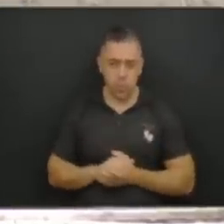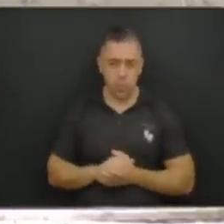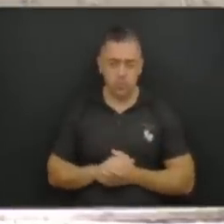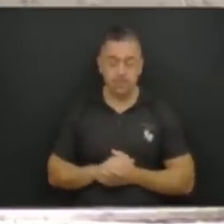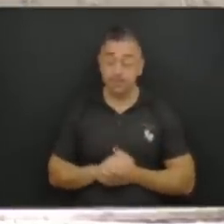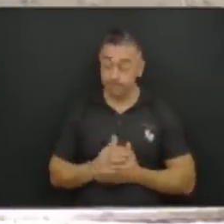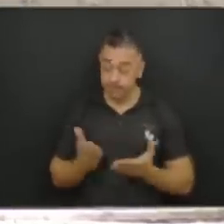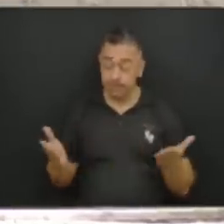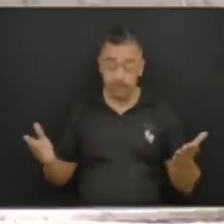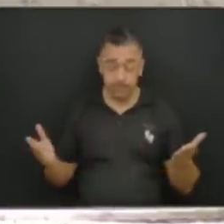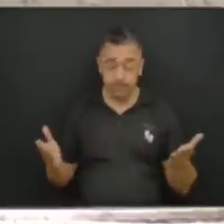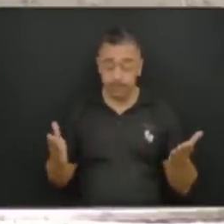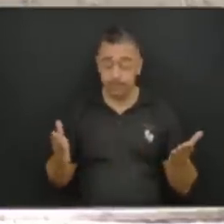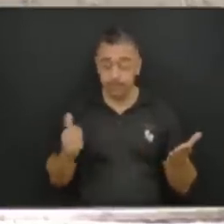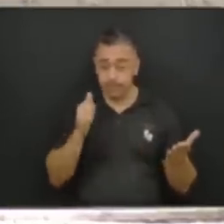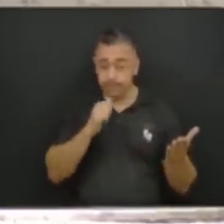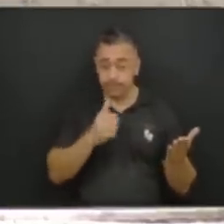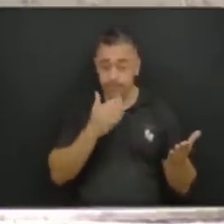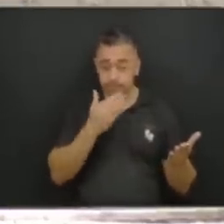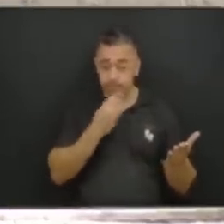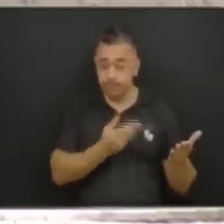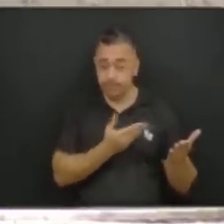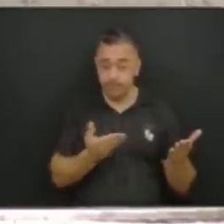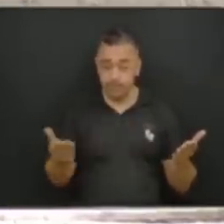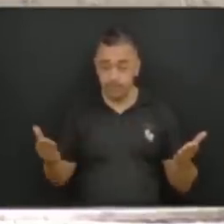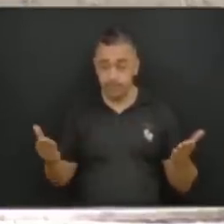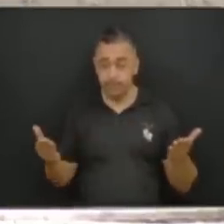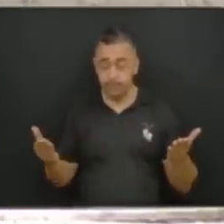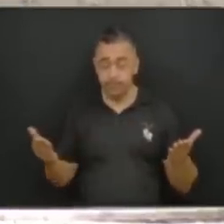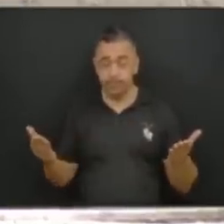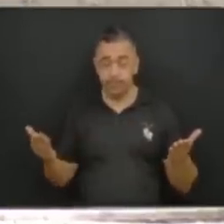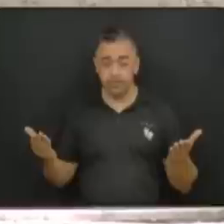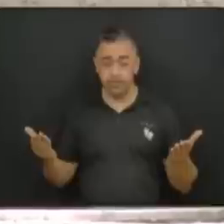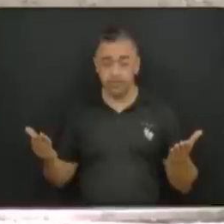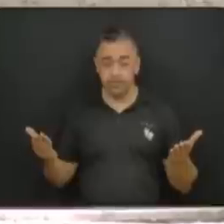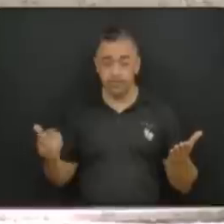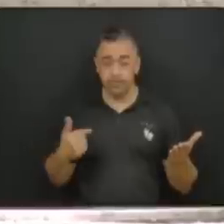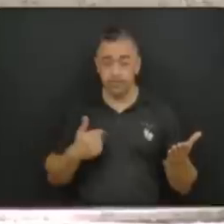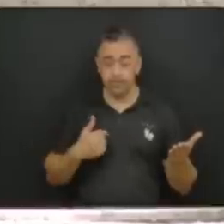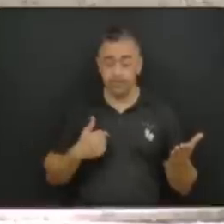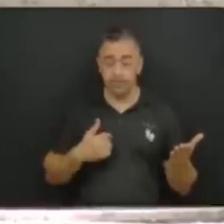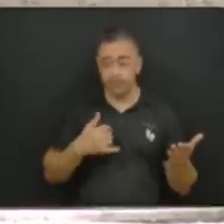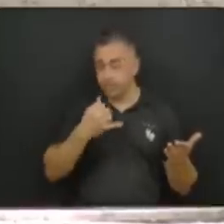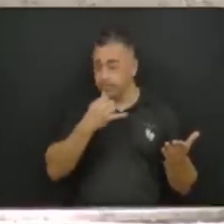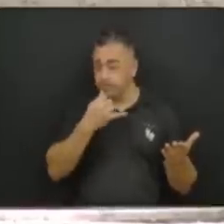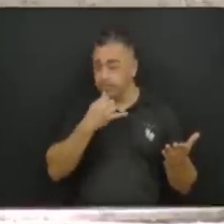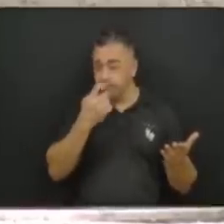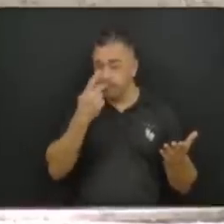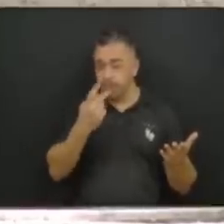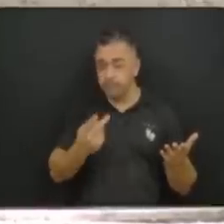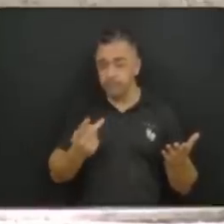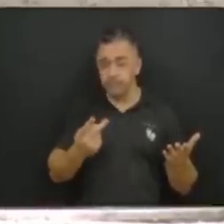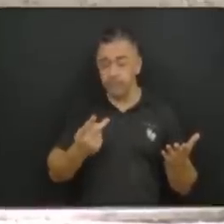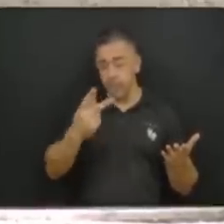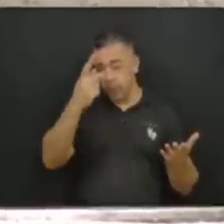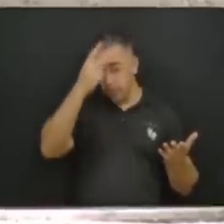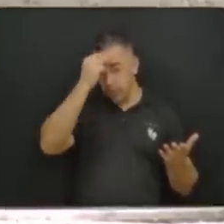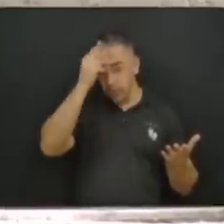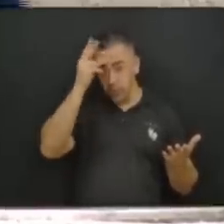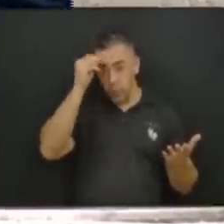Olá senhoras e senhores G1 e eu lamento dizer que a Prefeitura Municipal de Curitiba